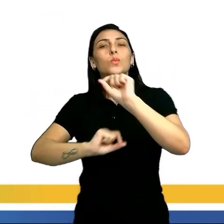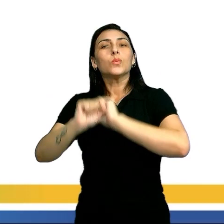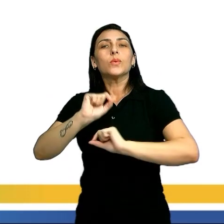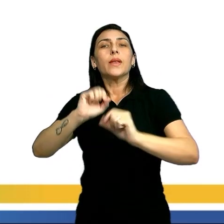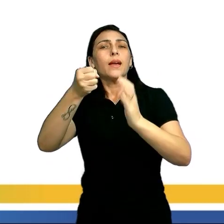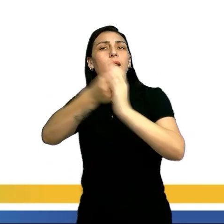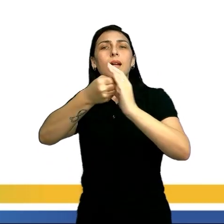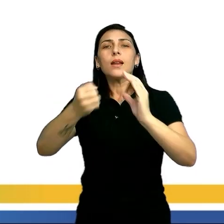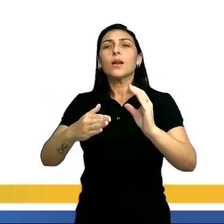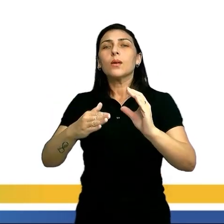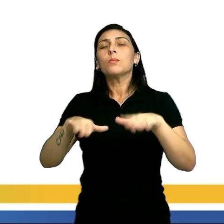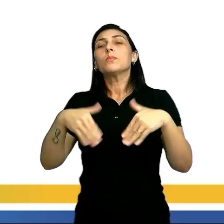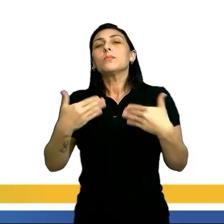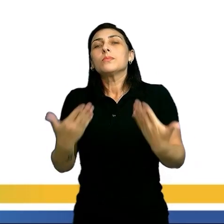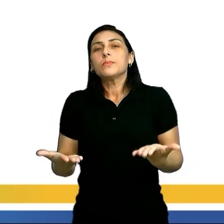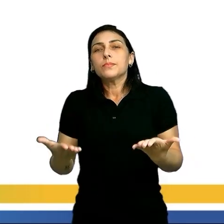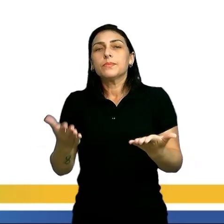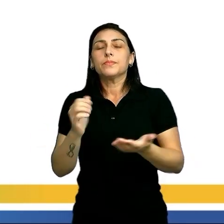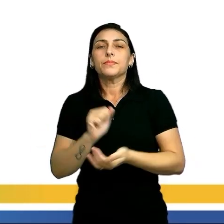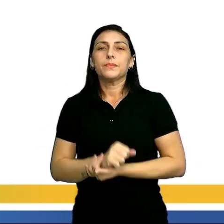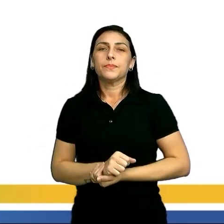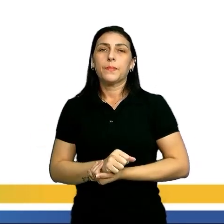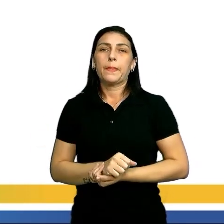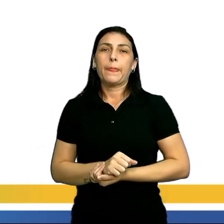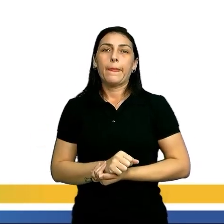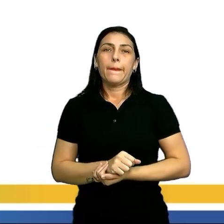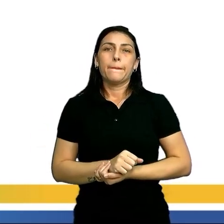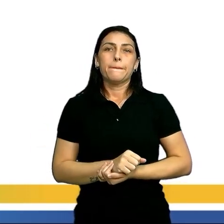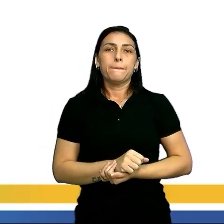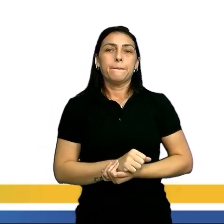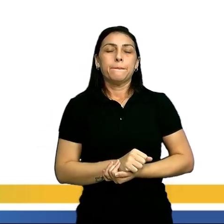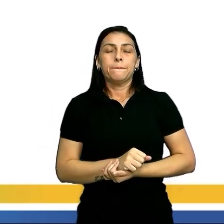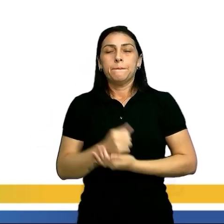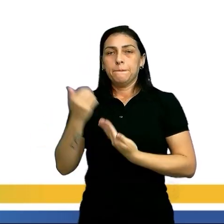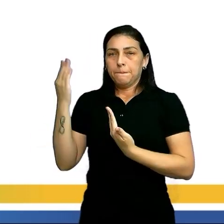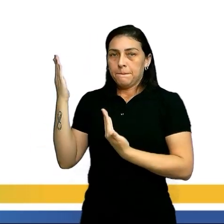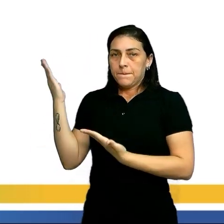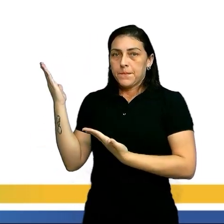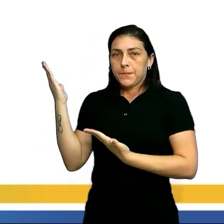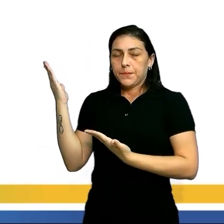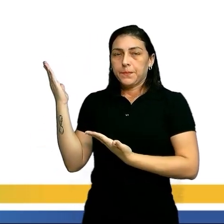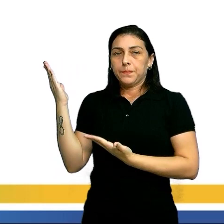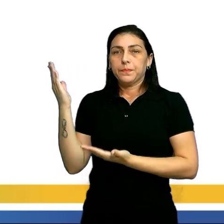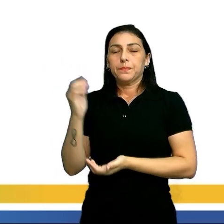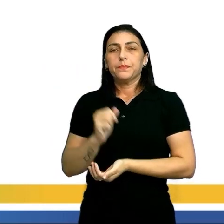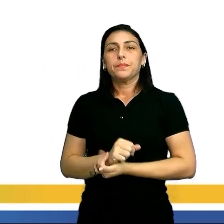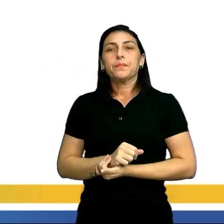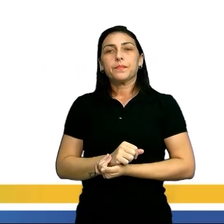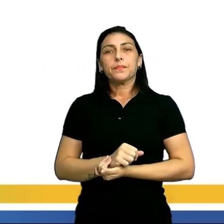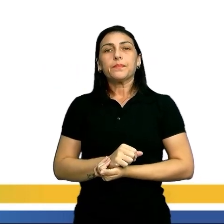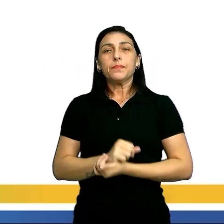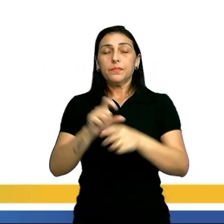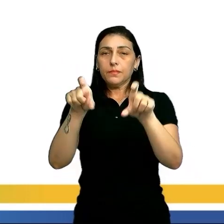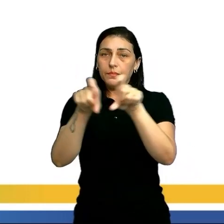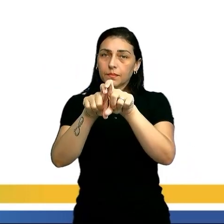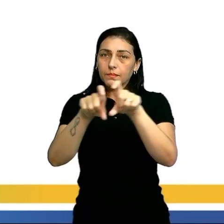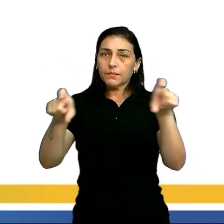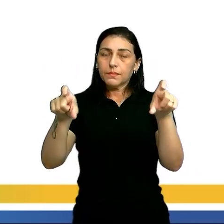se caracteriza pela... Vamos dar uma olhada aí na obra e vamos ao